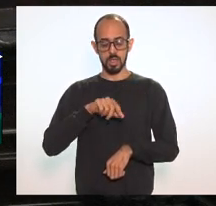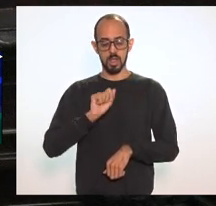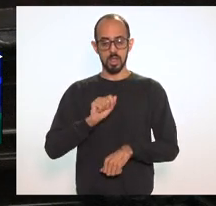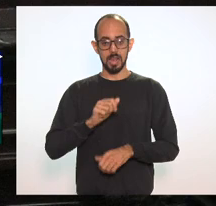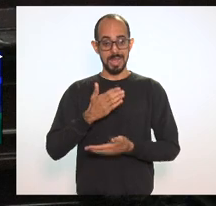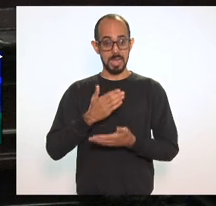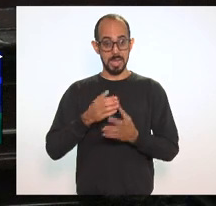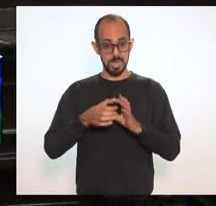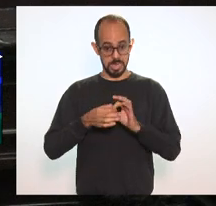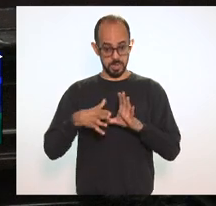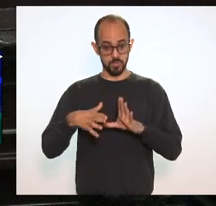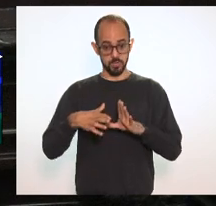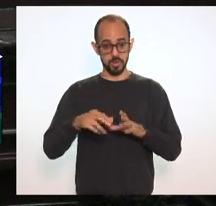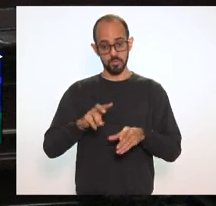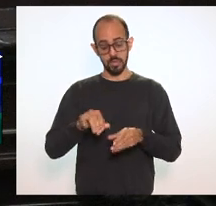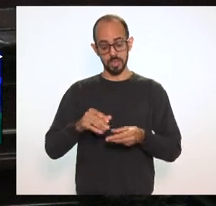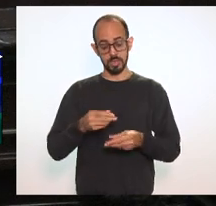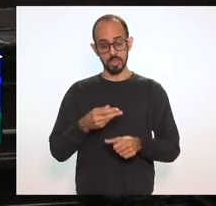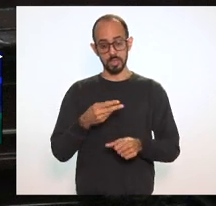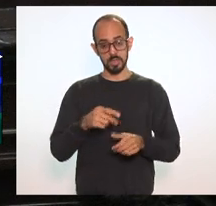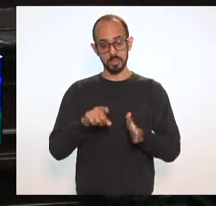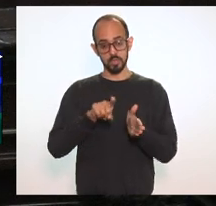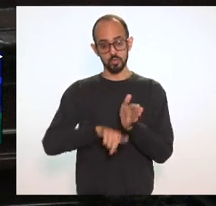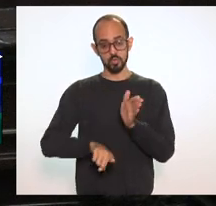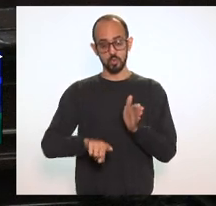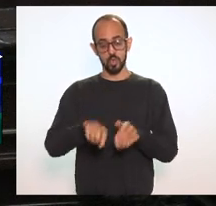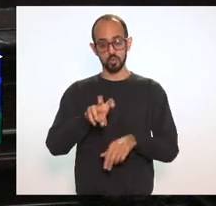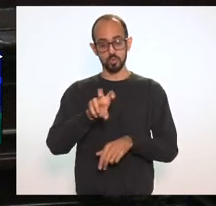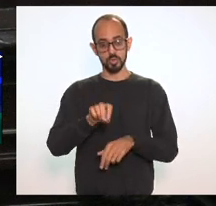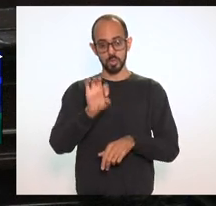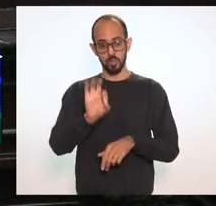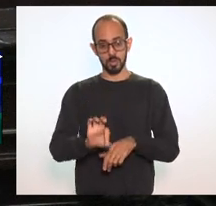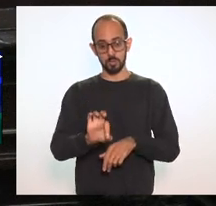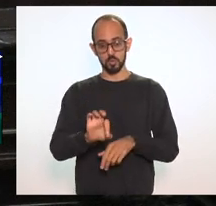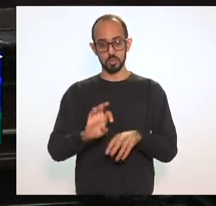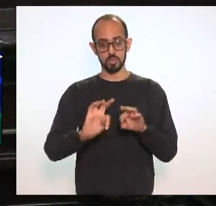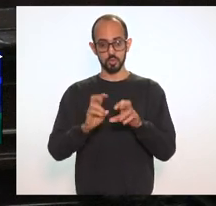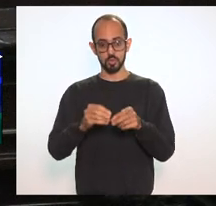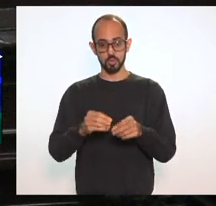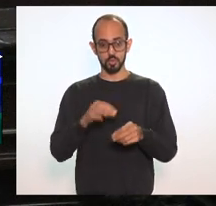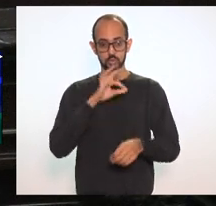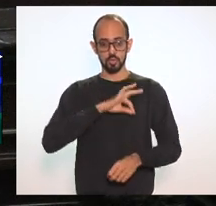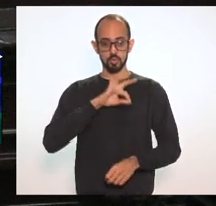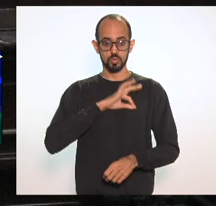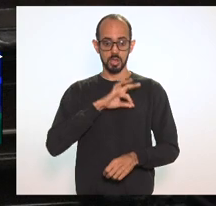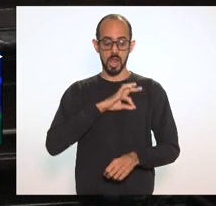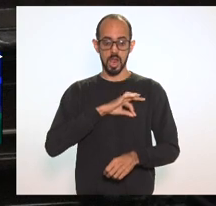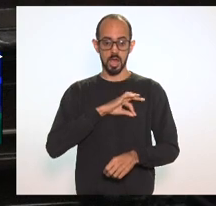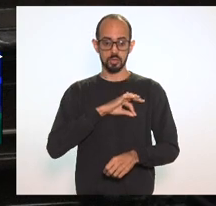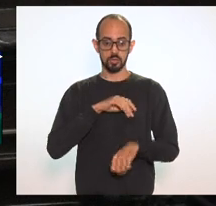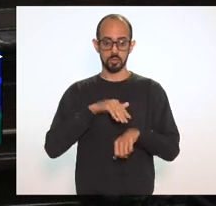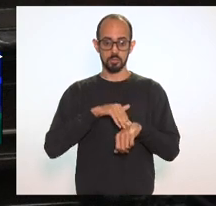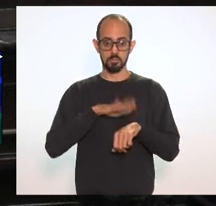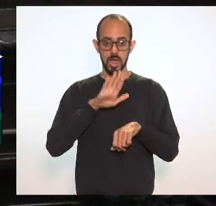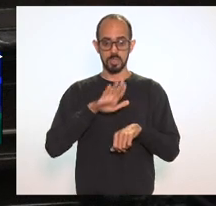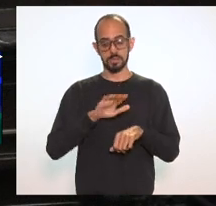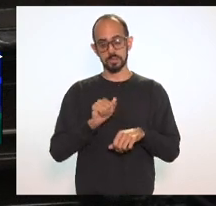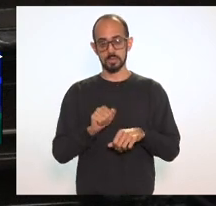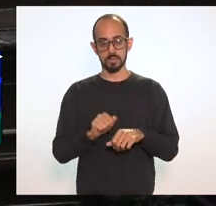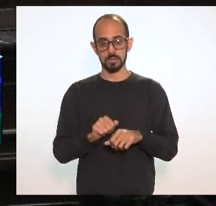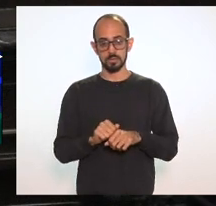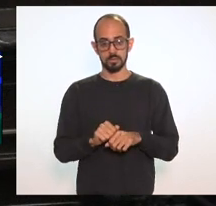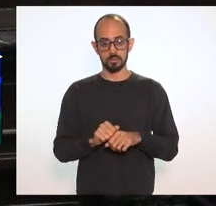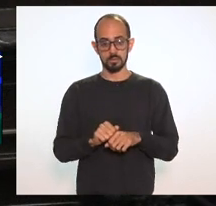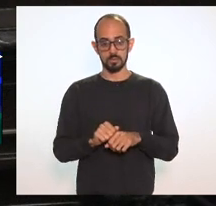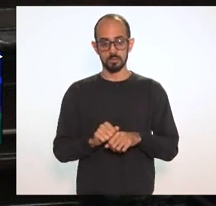mínimos vai ter que contribuir com cinquenta por cento de tudo que ele receber além seja verba indenizatória ou